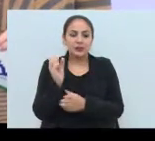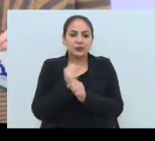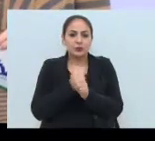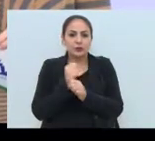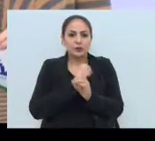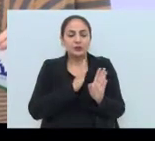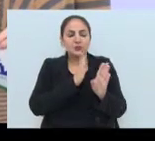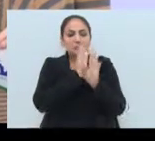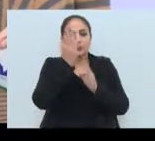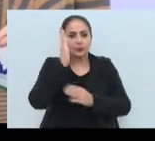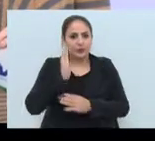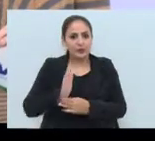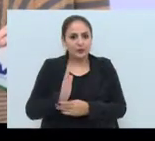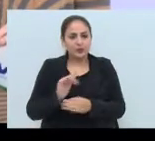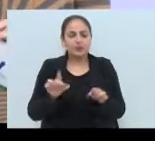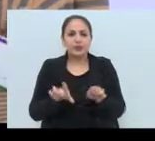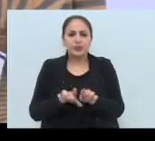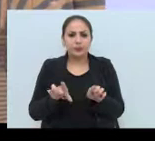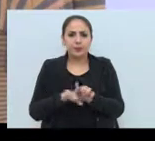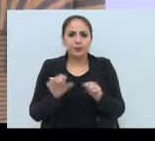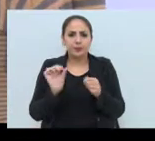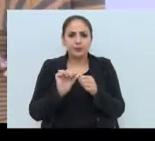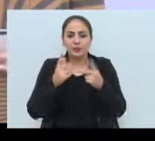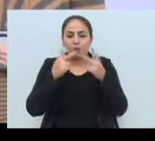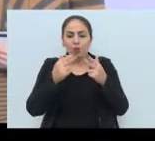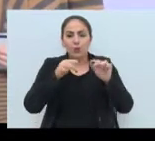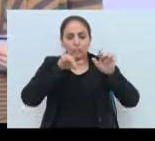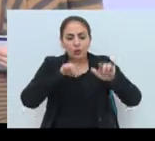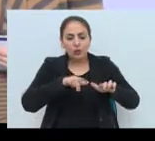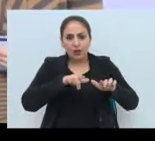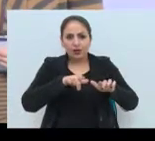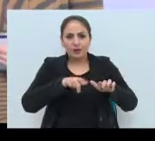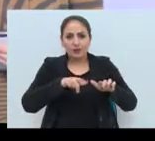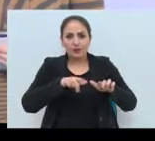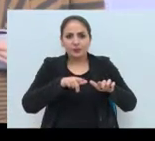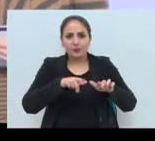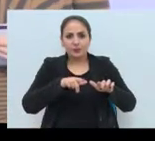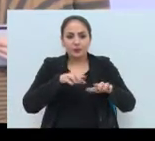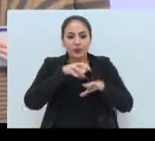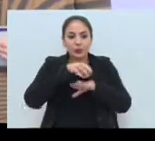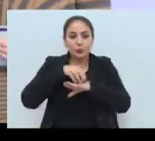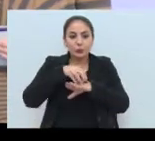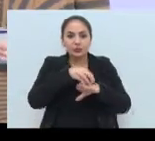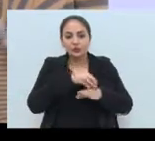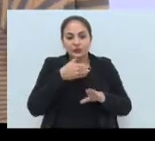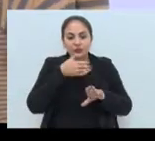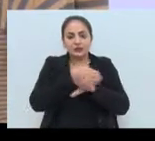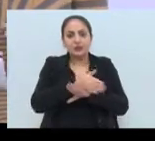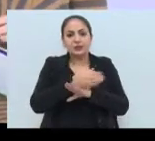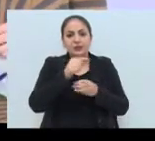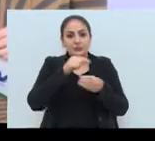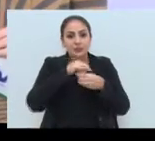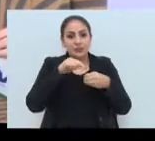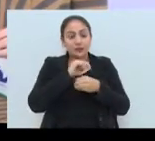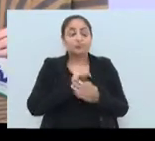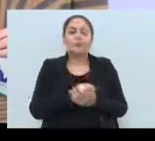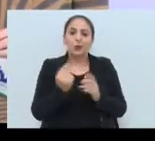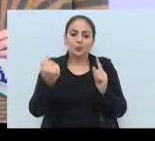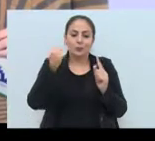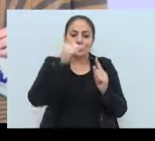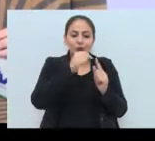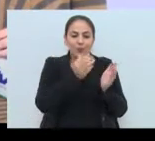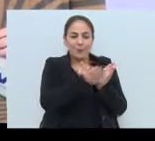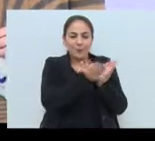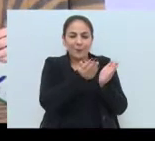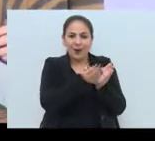500 anos de descobrimento do Brasil e para servir como ponto turístico na entrada da cidade. Este era o objetivo